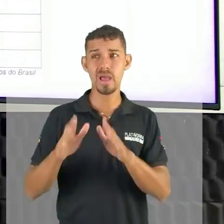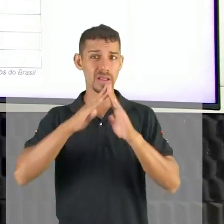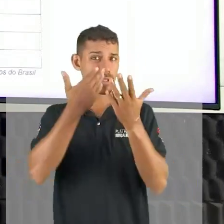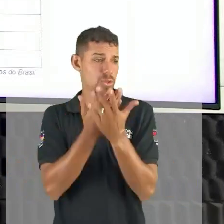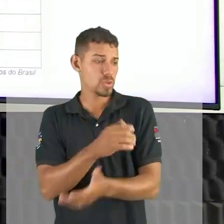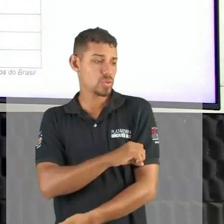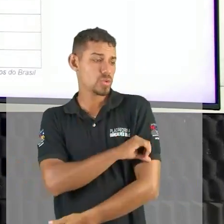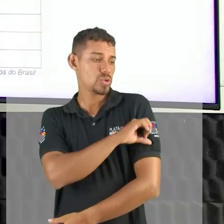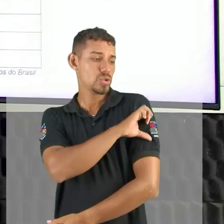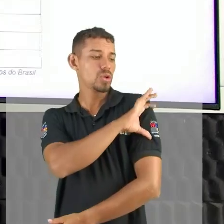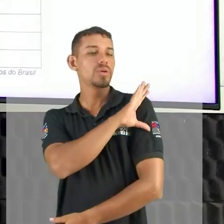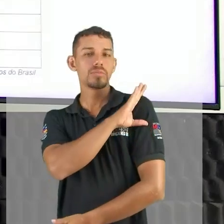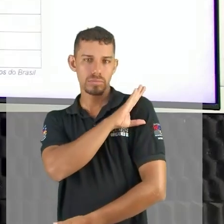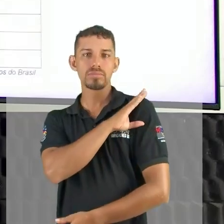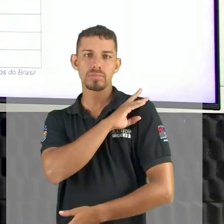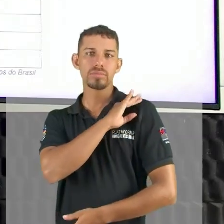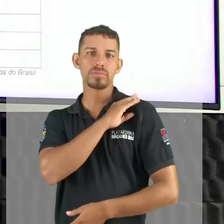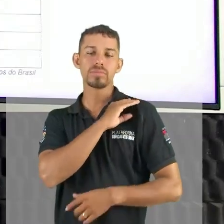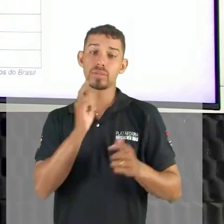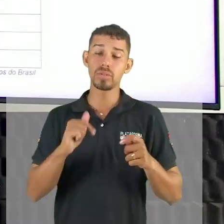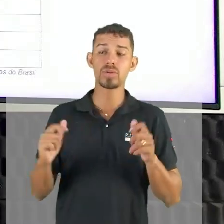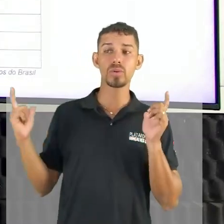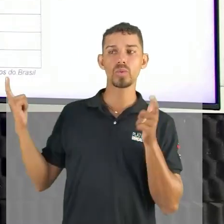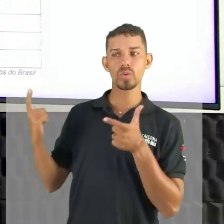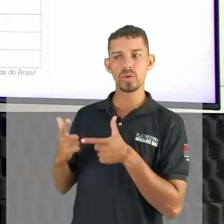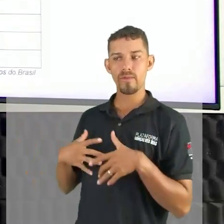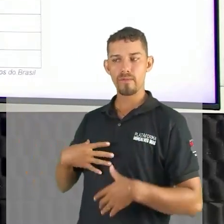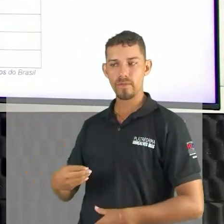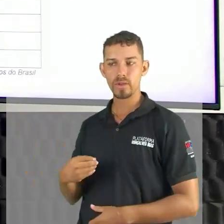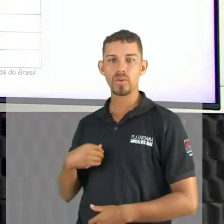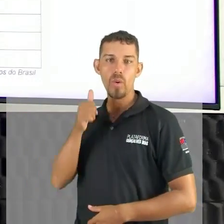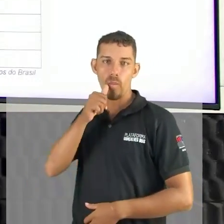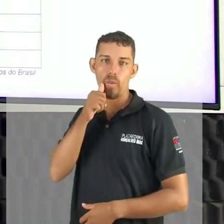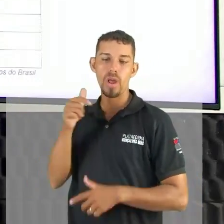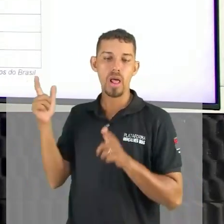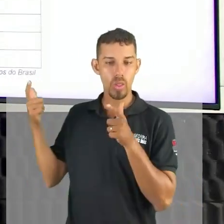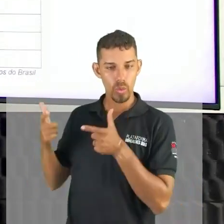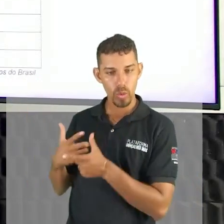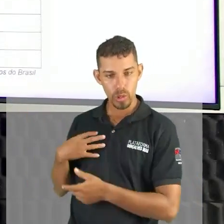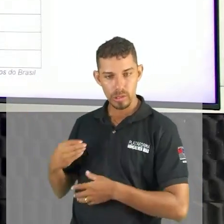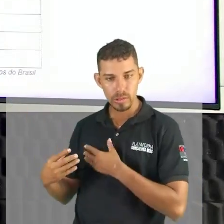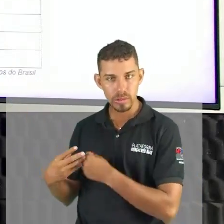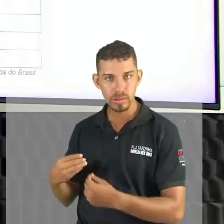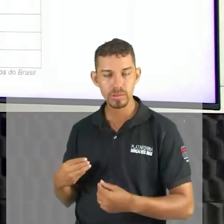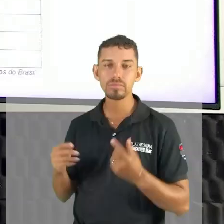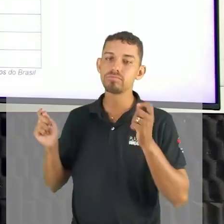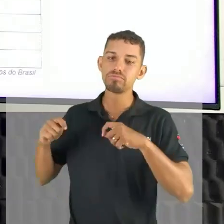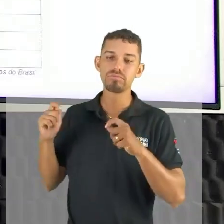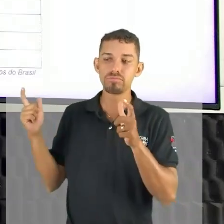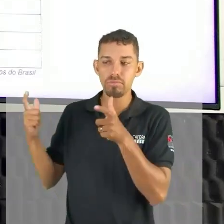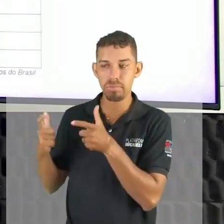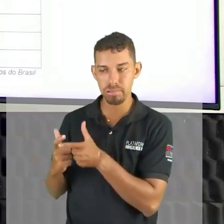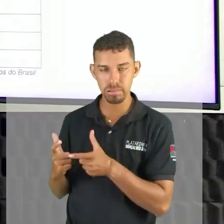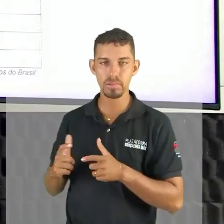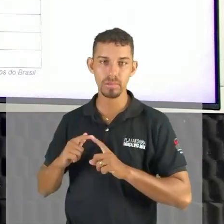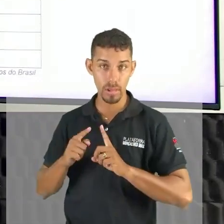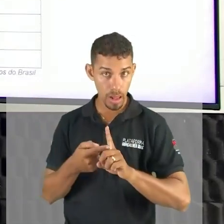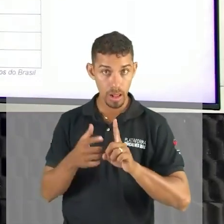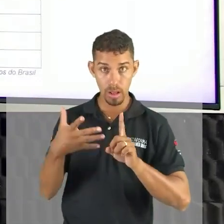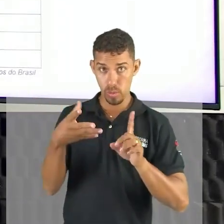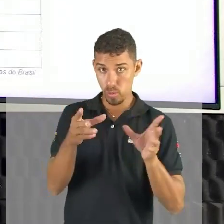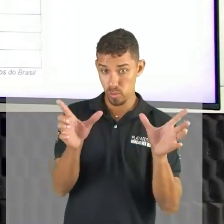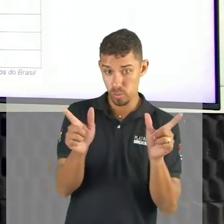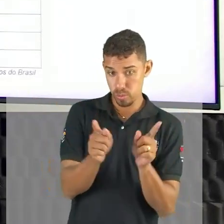escolaridade e, claro, uma redução do número de filhos por mulher. Isso já começa aqui na década de 50.